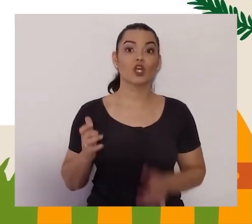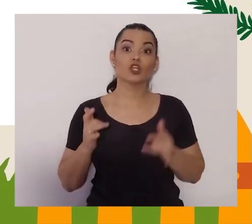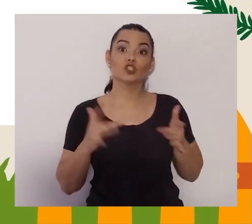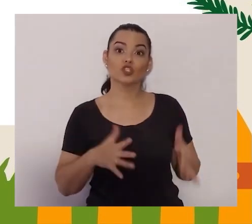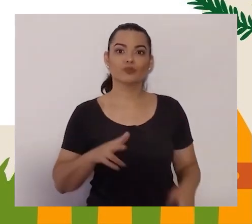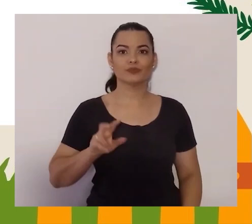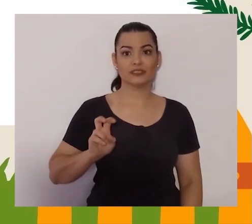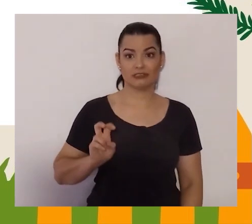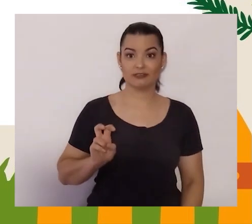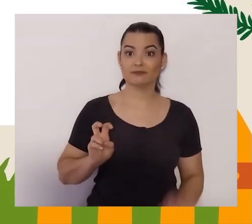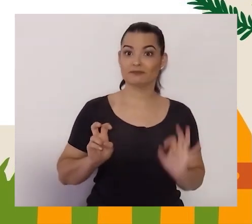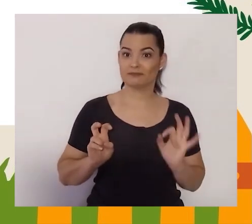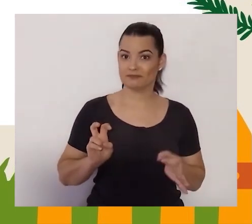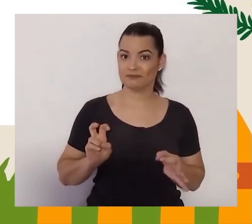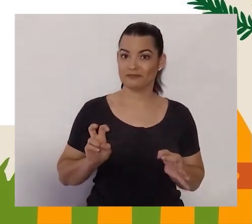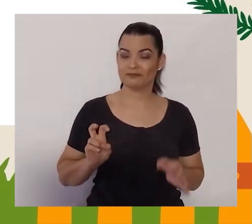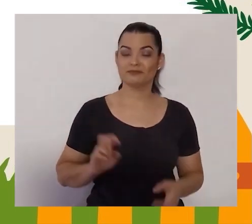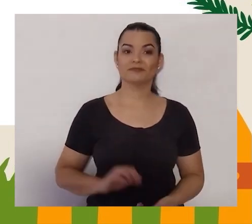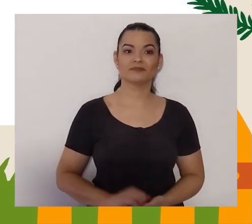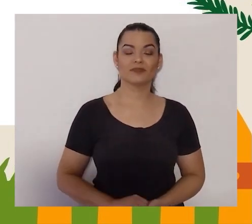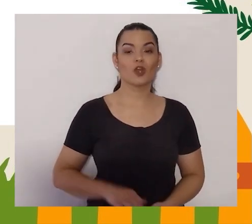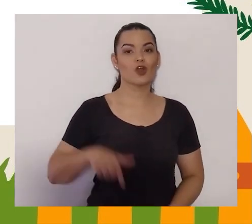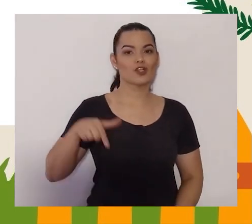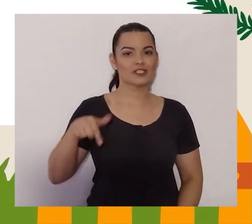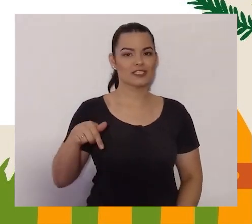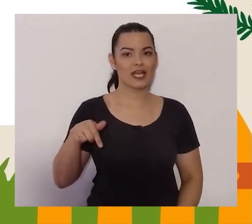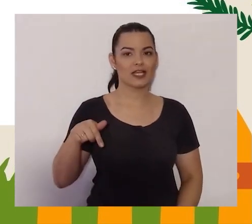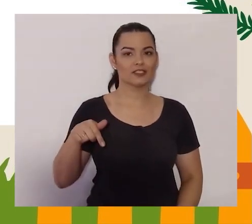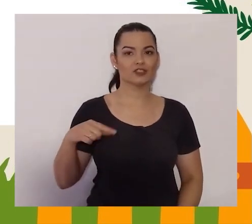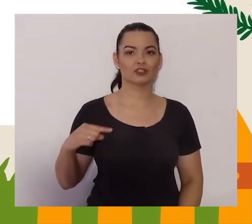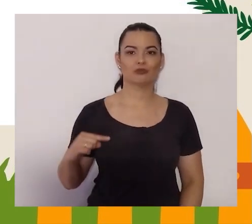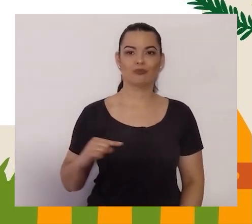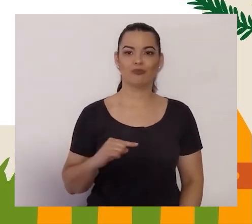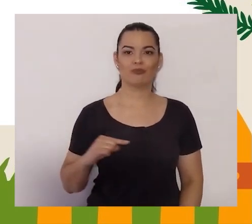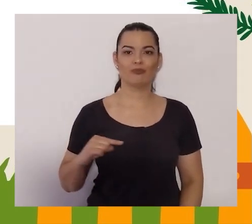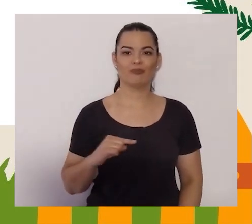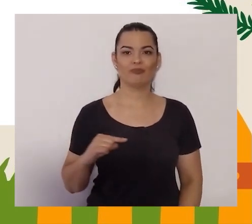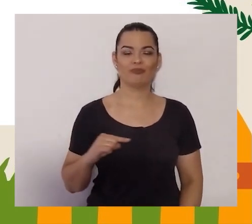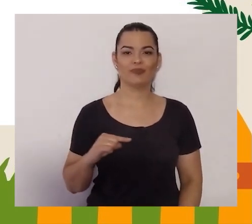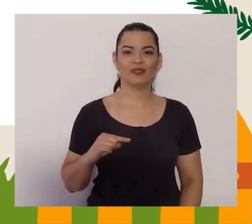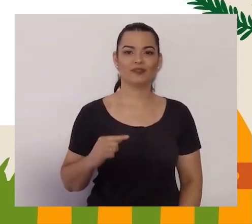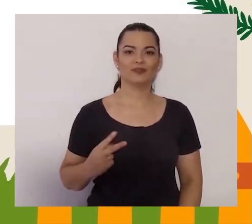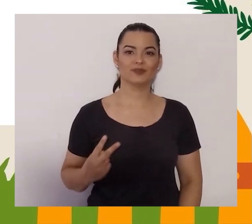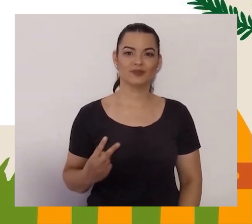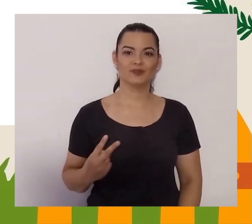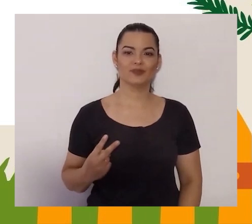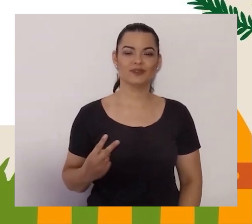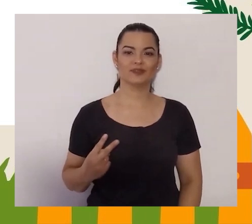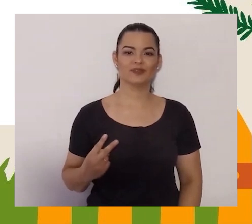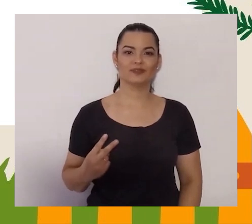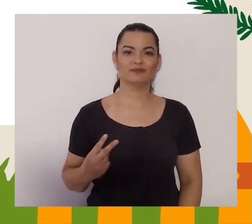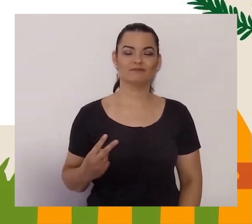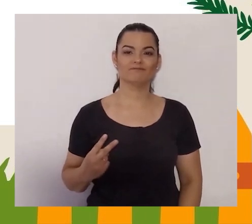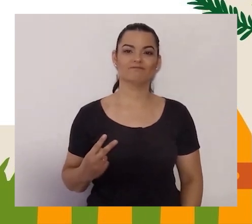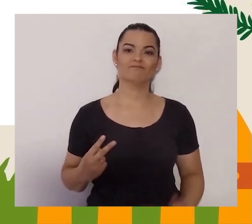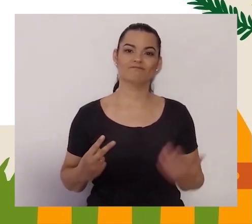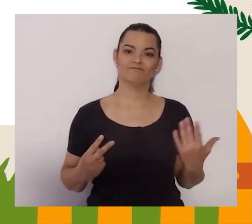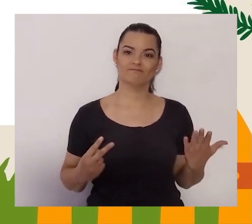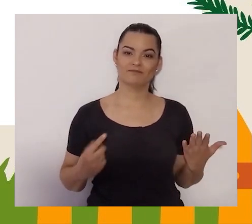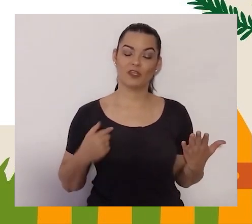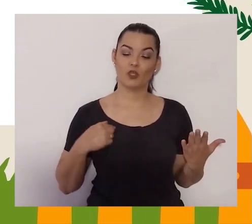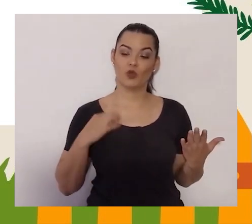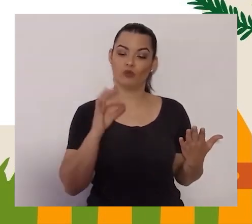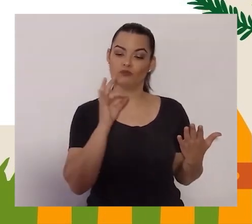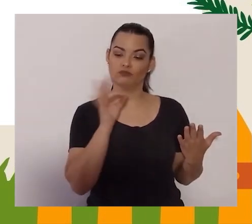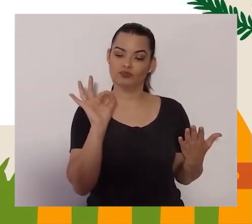Vão sobrar 5. Então, 7 menos 2 igual. Eu risquei